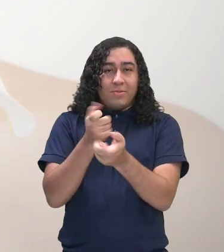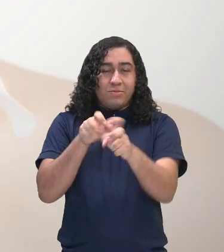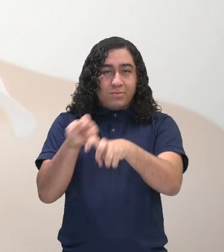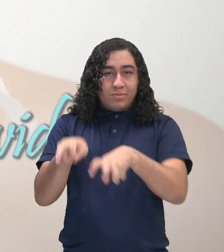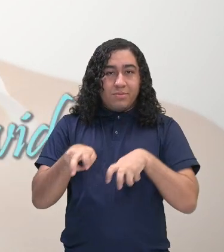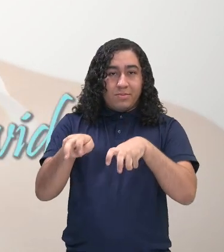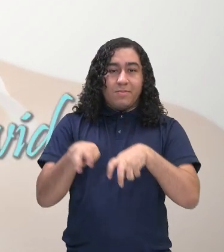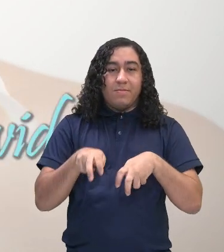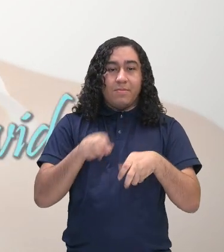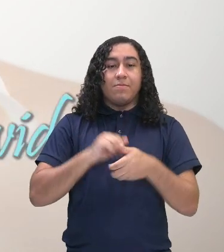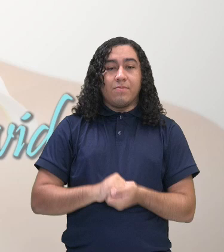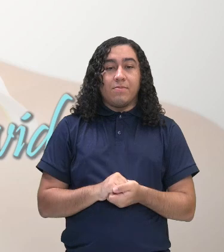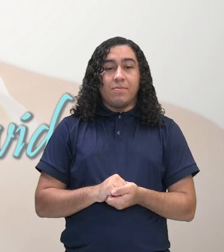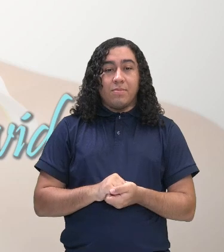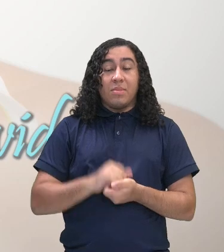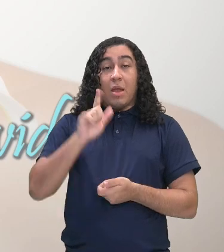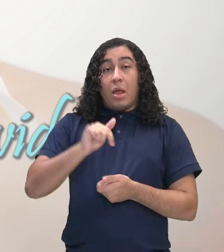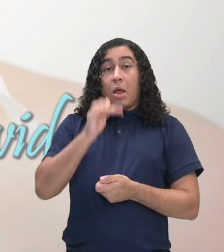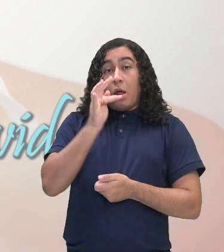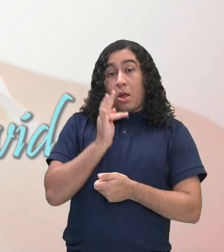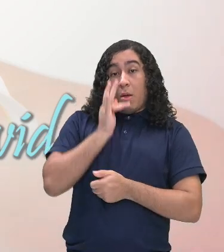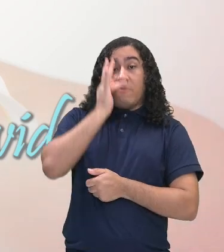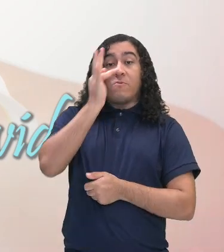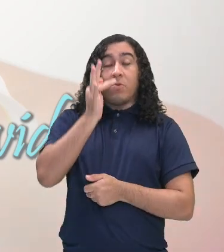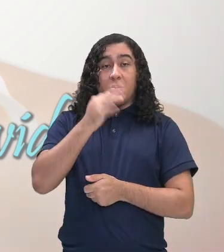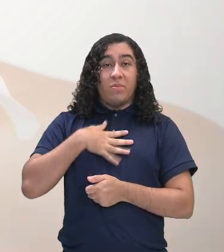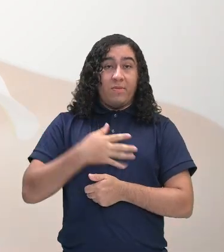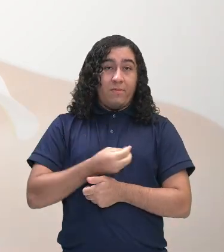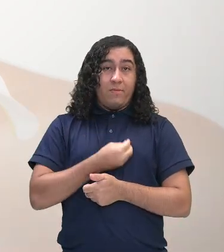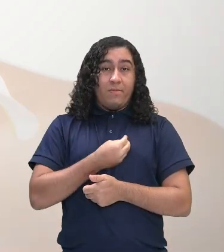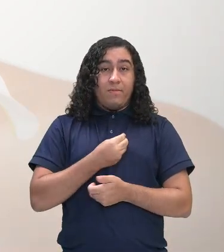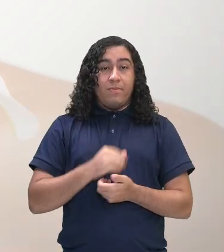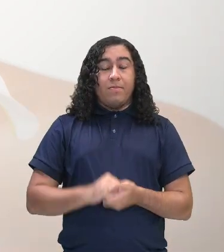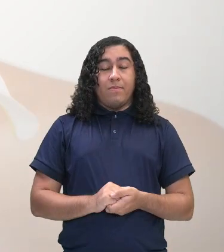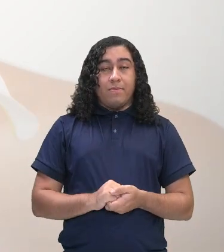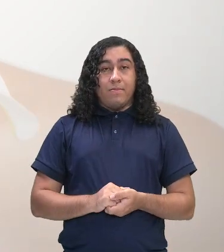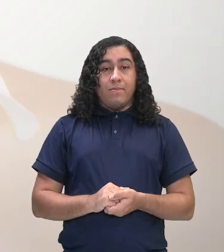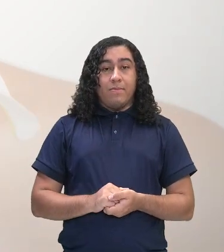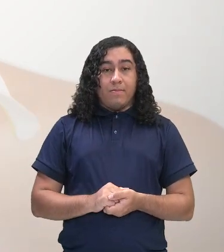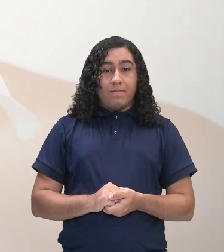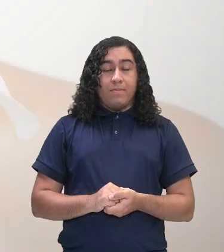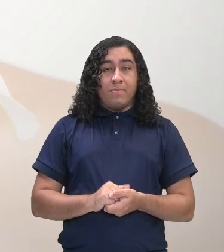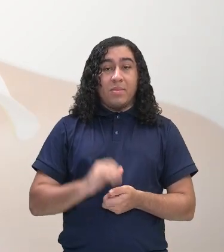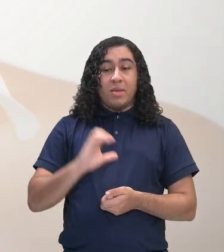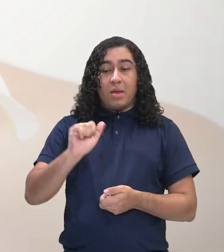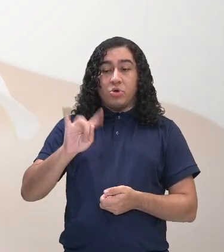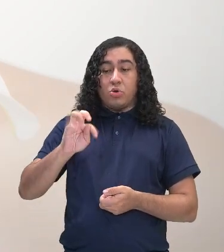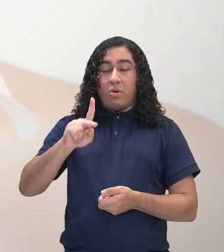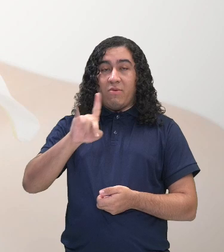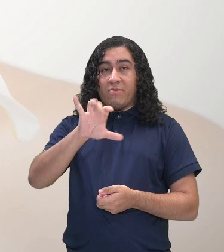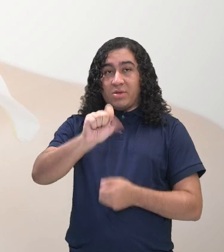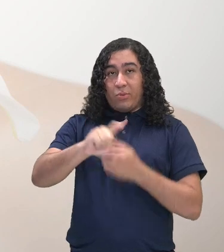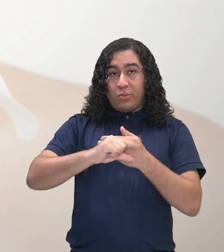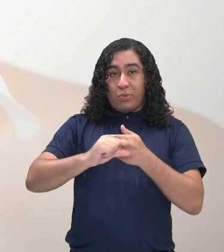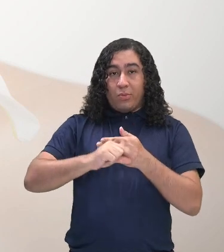campinas. Virgem, tu és a flor da minha vida. Castro Alves.